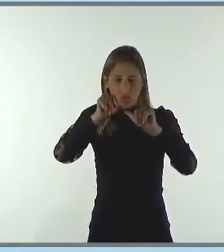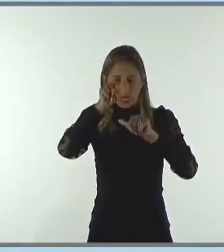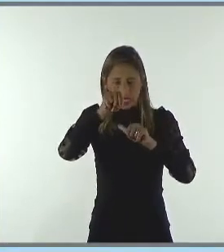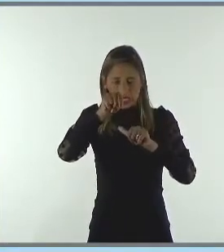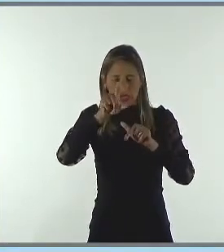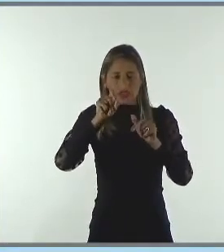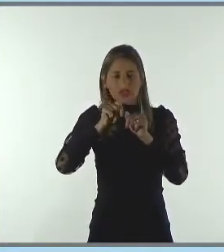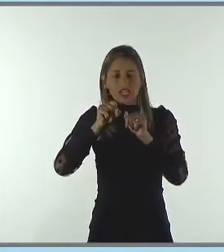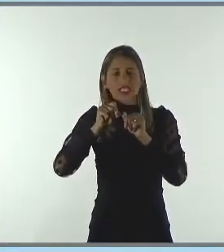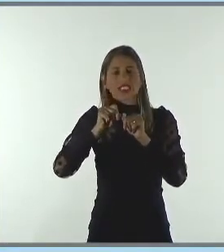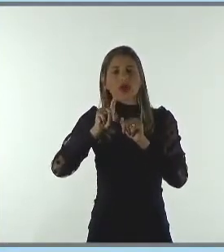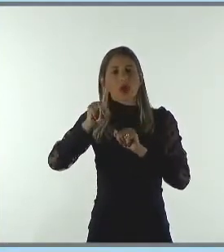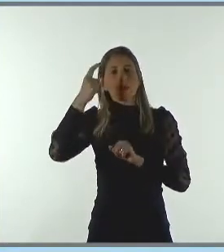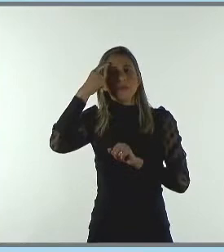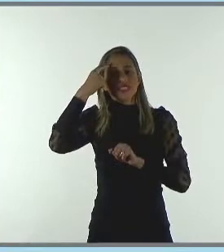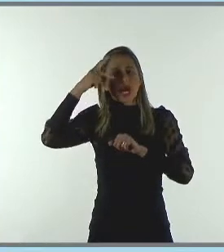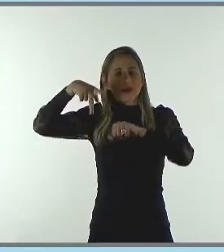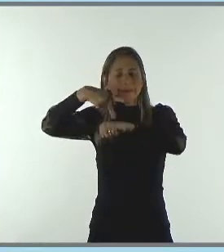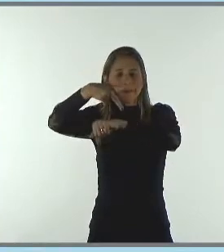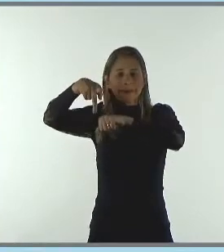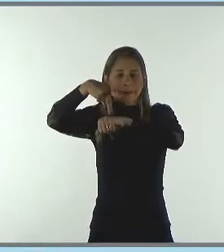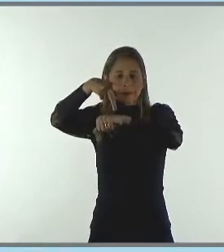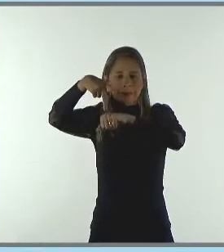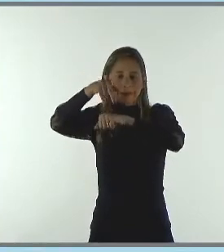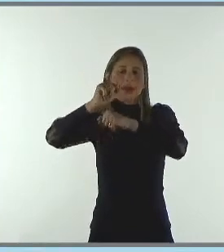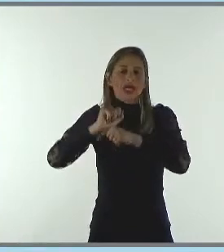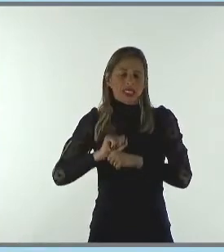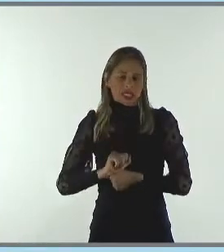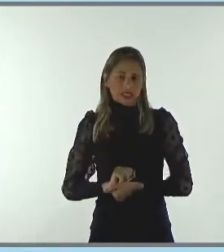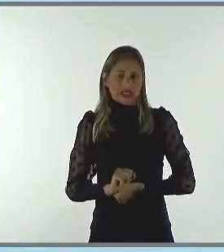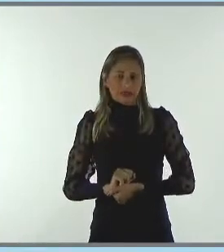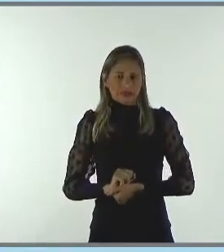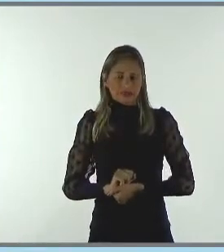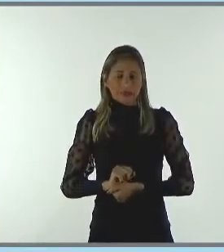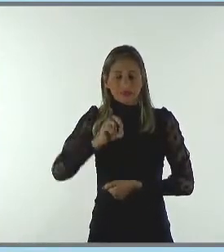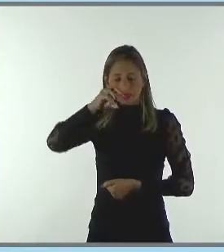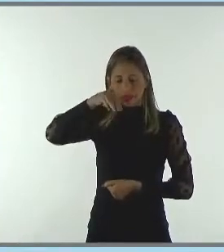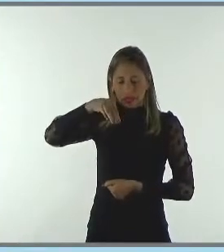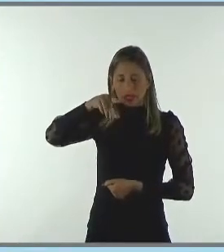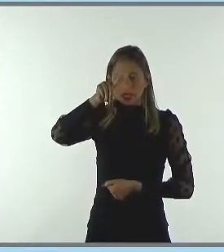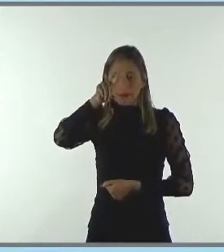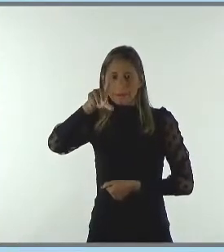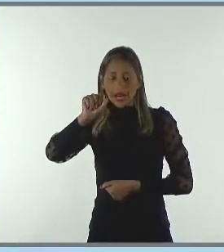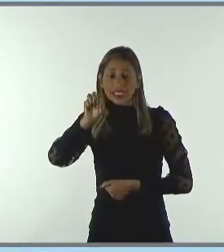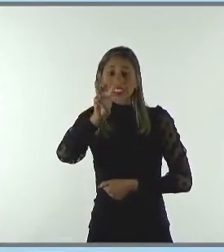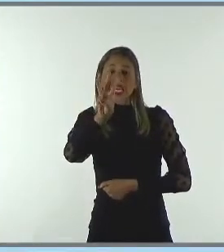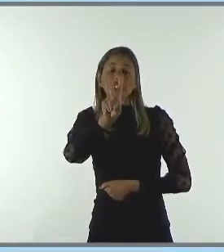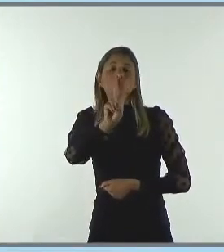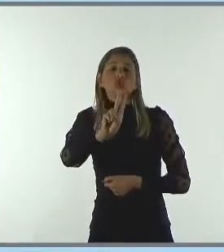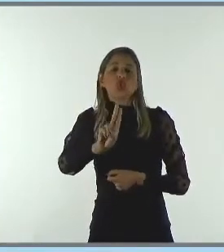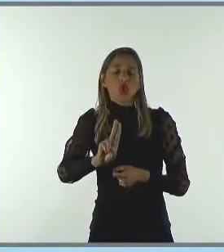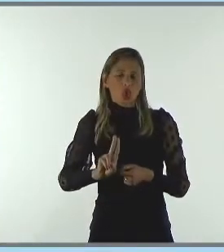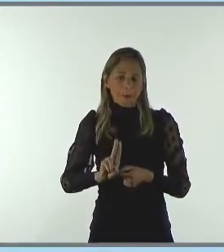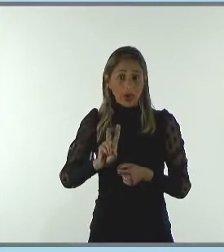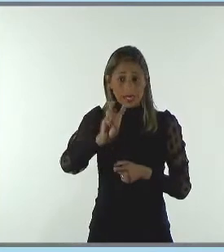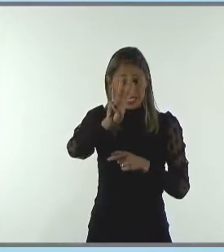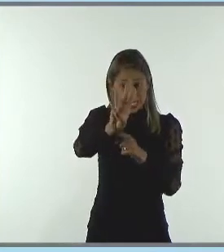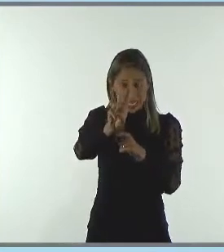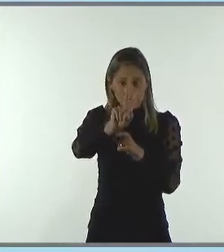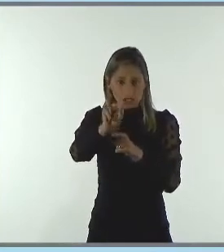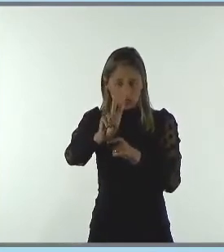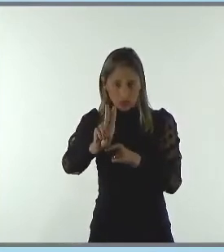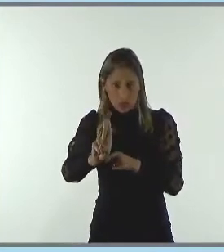autores que interferiram na forma de pensar o país. Né? Na forma de pensar o país. A Masa, só para citar três nomes, e com esses três nomes